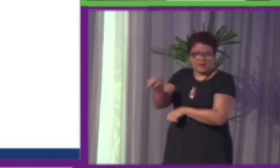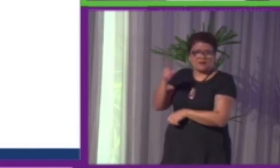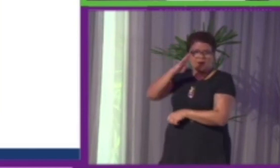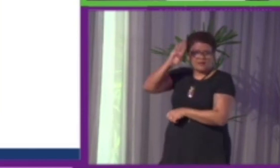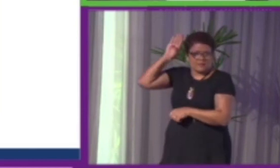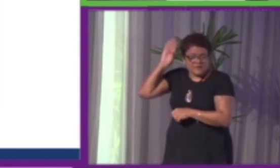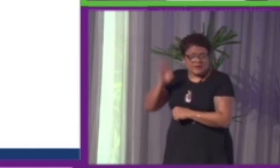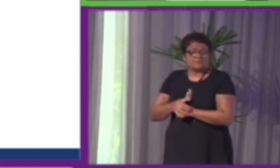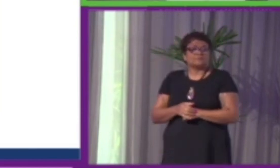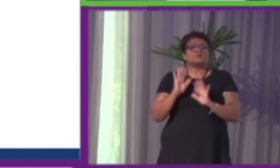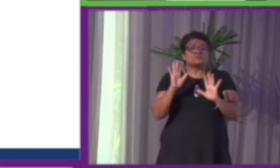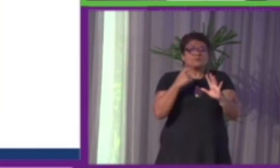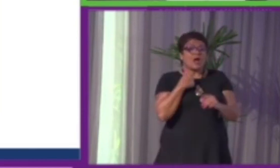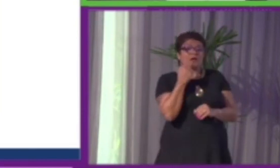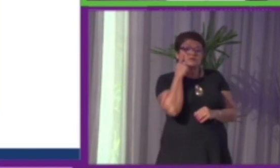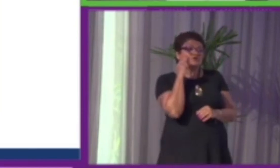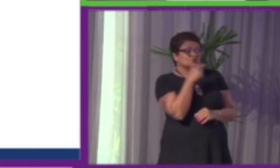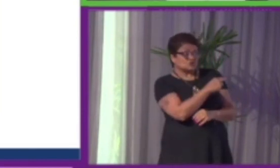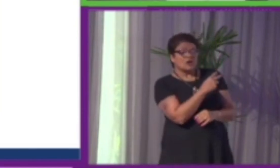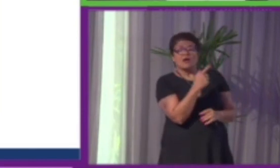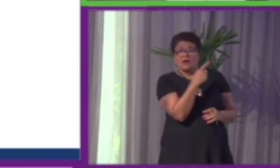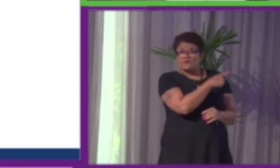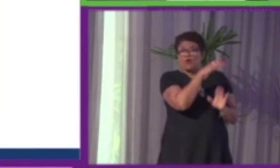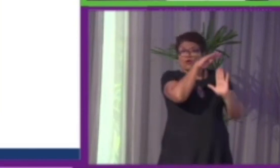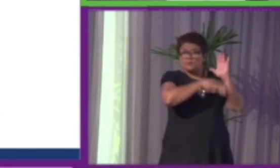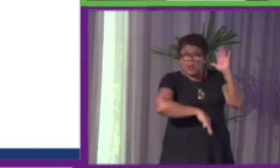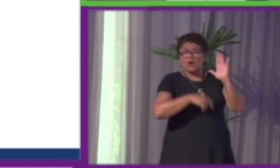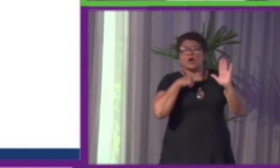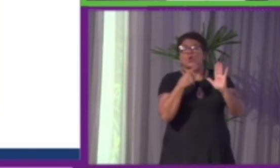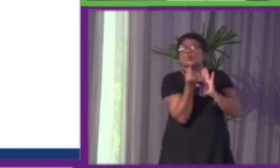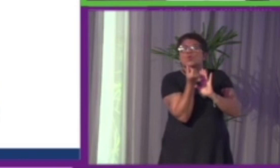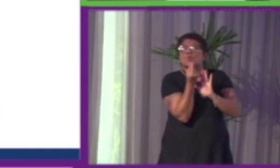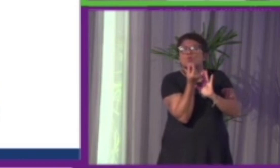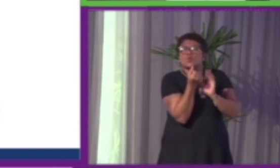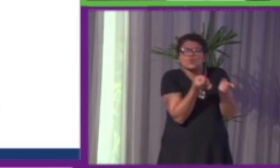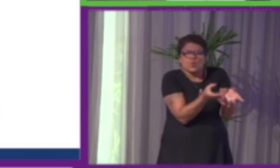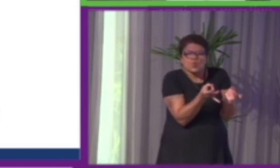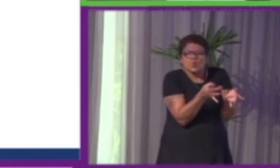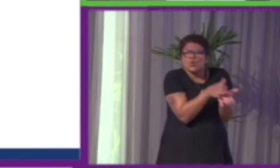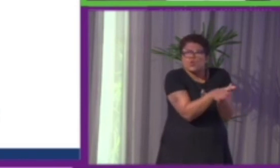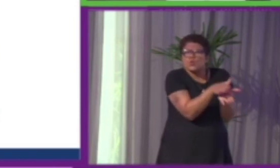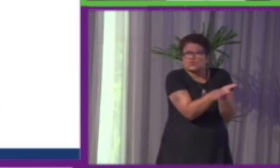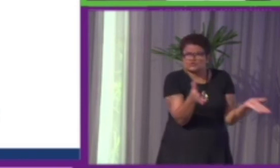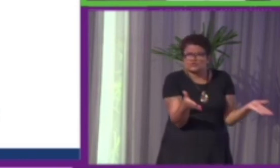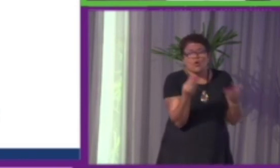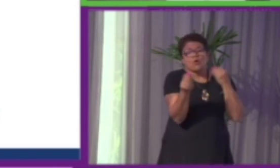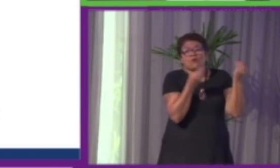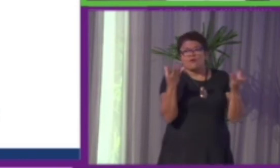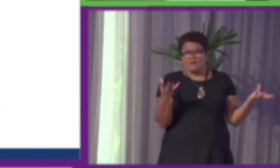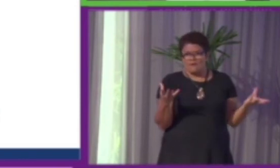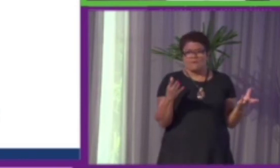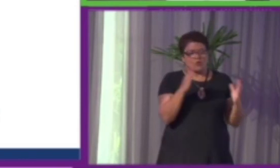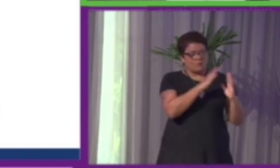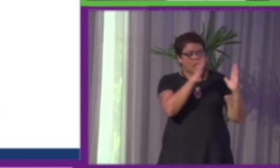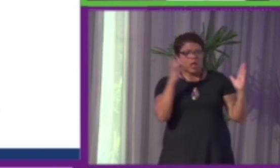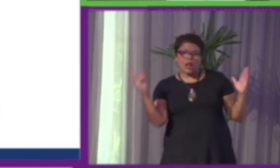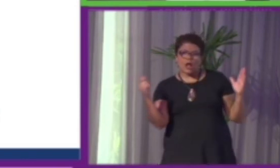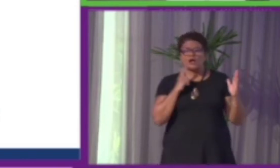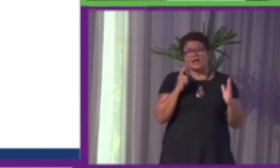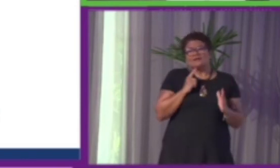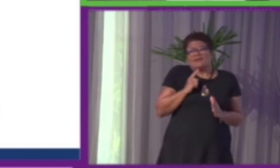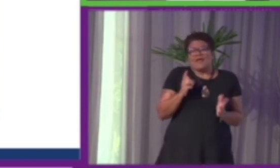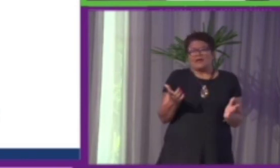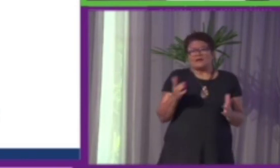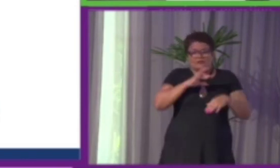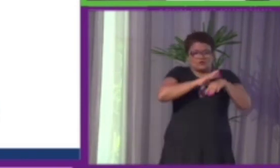foi olhar para os custos associados do burden of disease, que a gente diz, da fibrose cística no país,